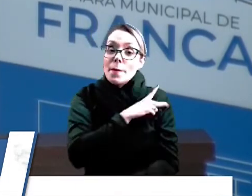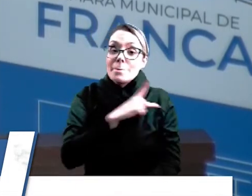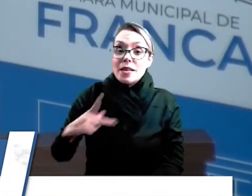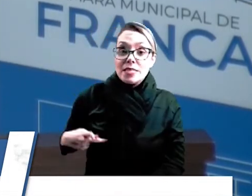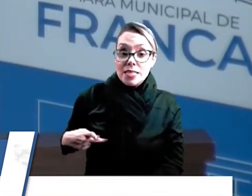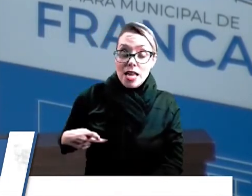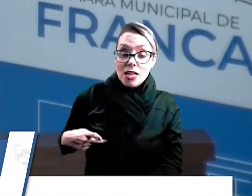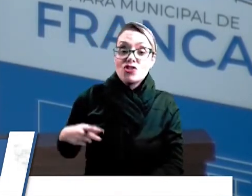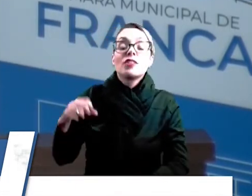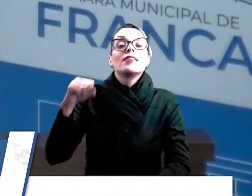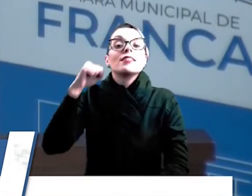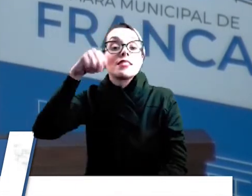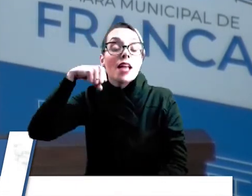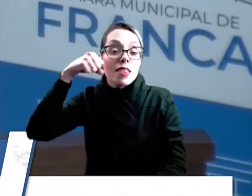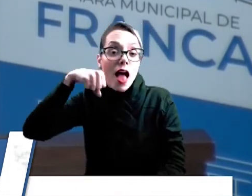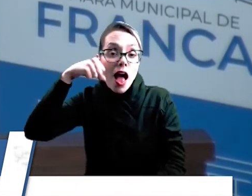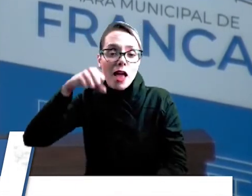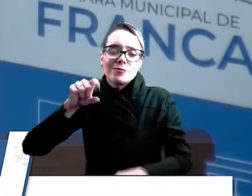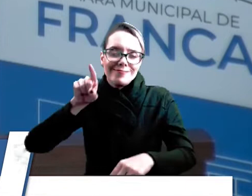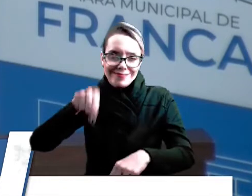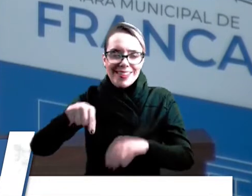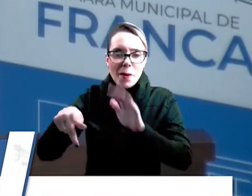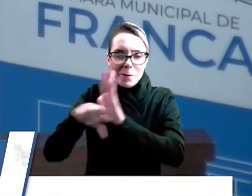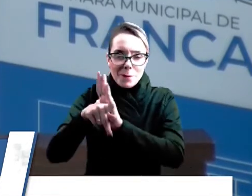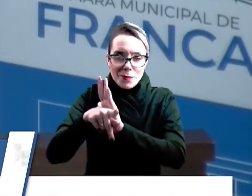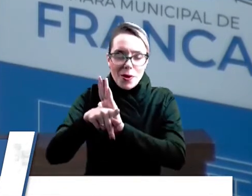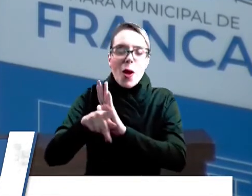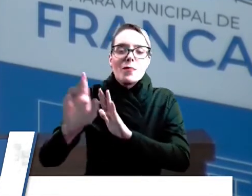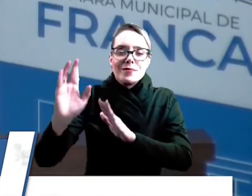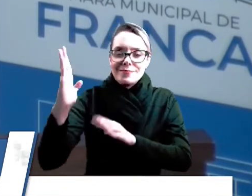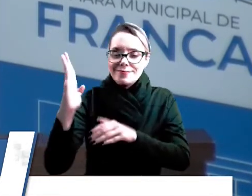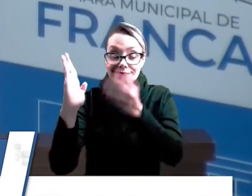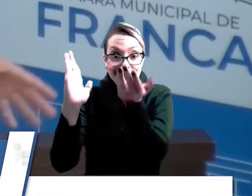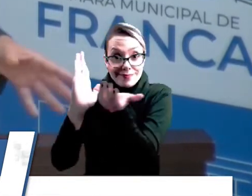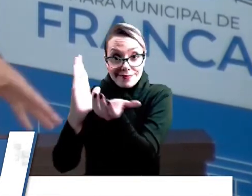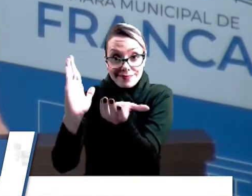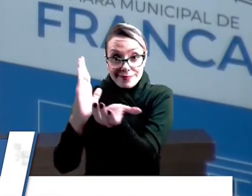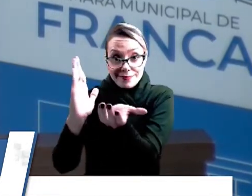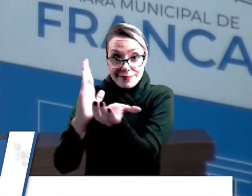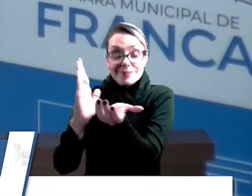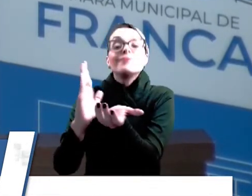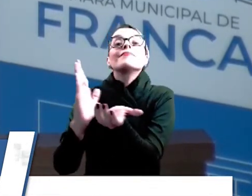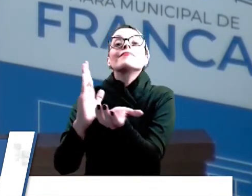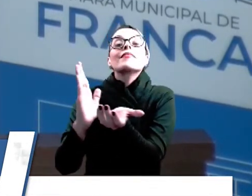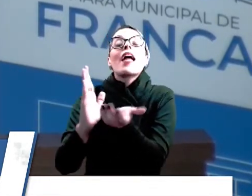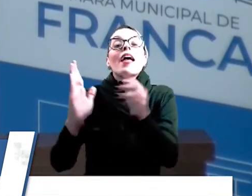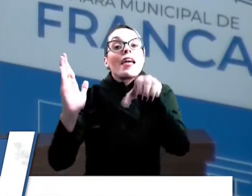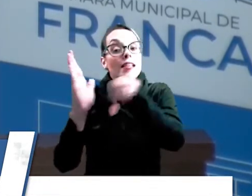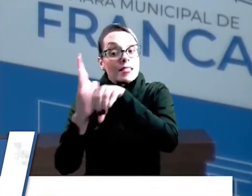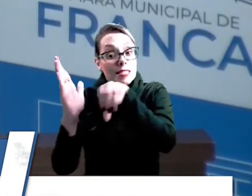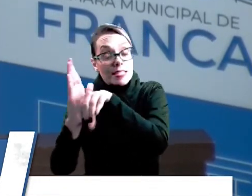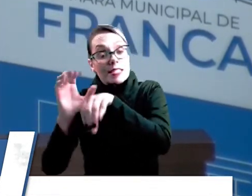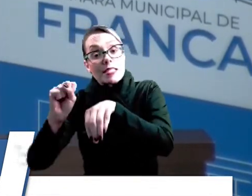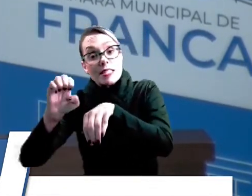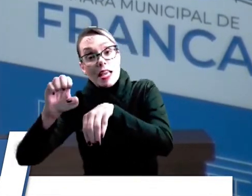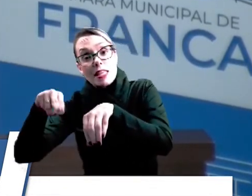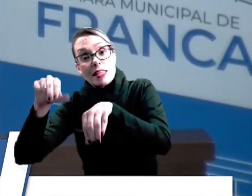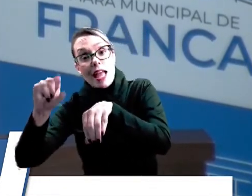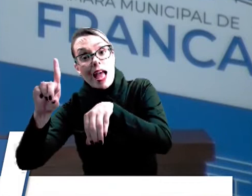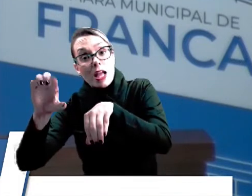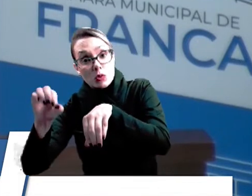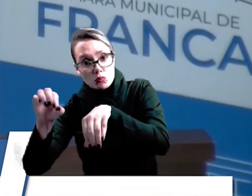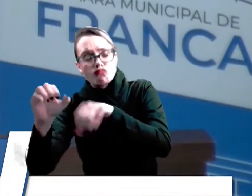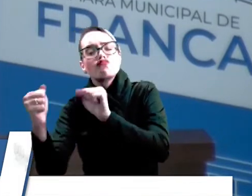ia falar hoje com o ministro Barroso a respeito dessa questão, juntamente com o presidente da Câmara